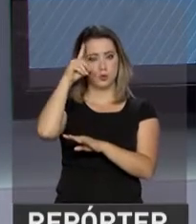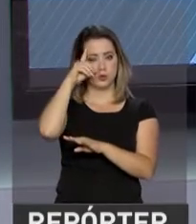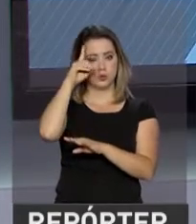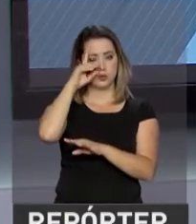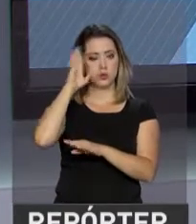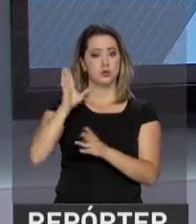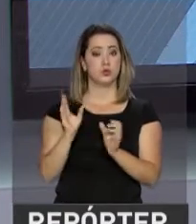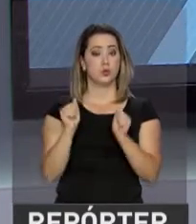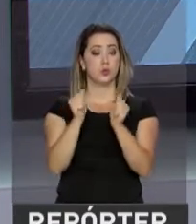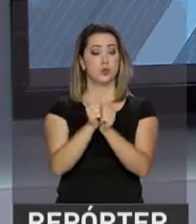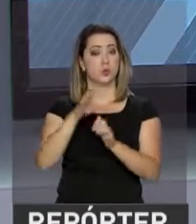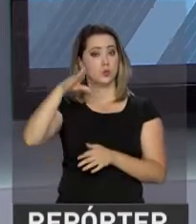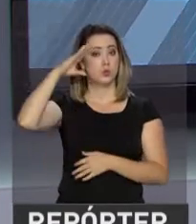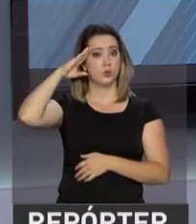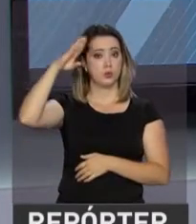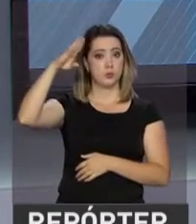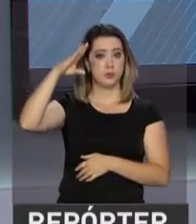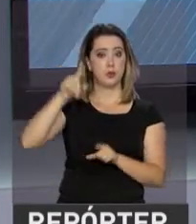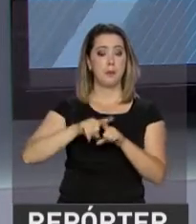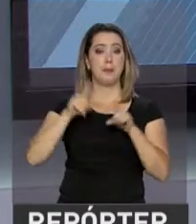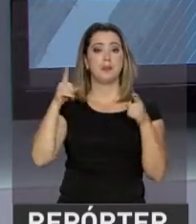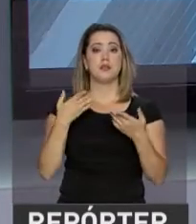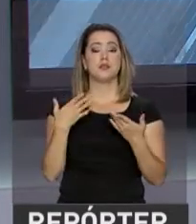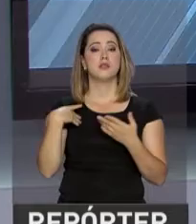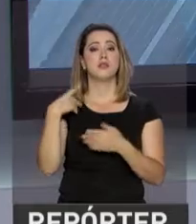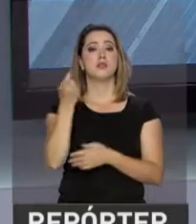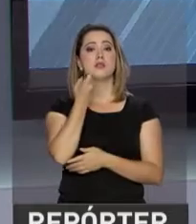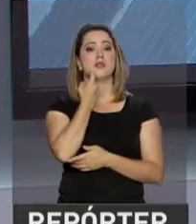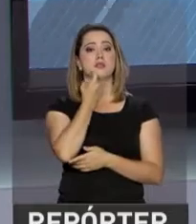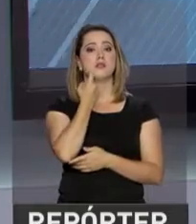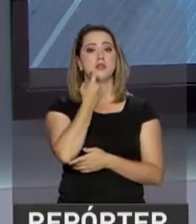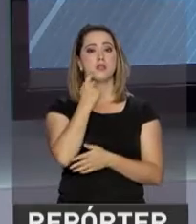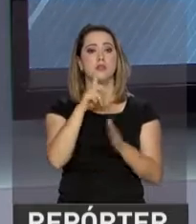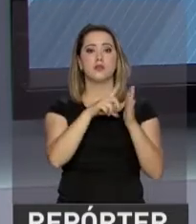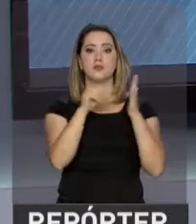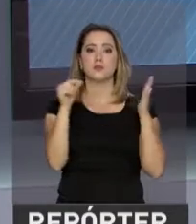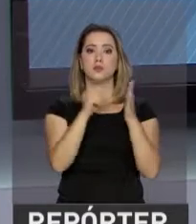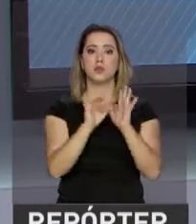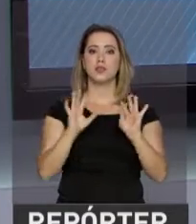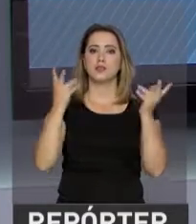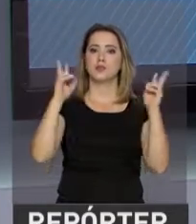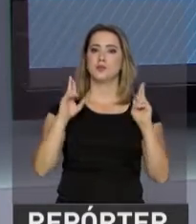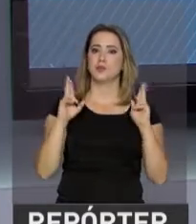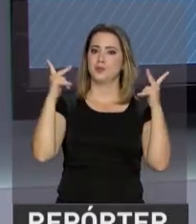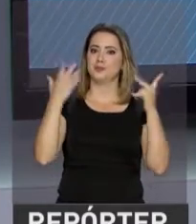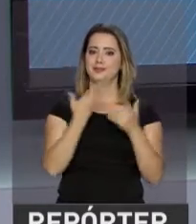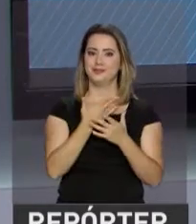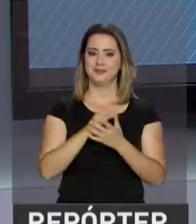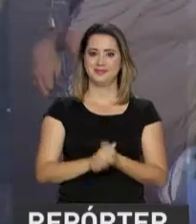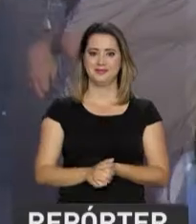edifícios presidenciais. Mas às sextas-feiras, no Palácio do Planalto, a cerimônia é diferente.